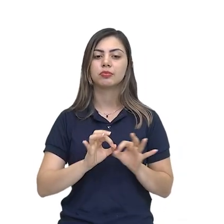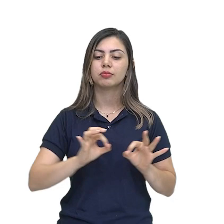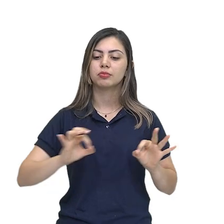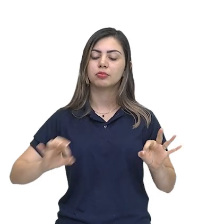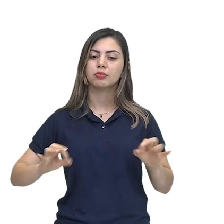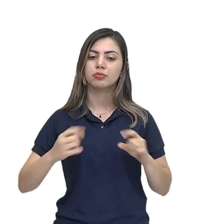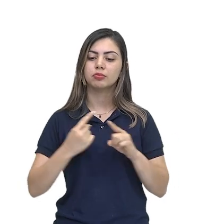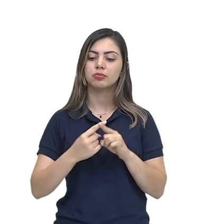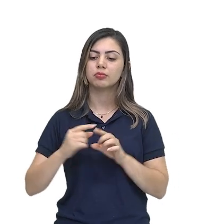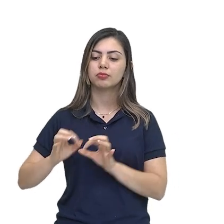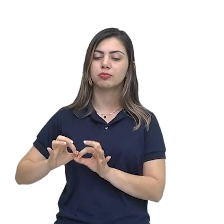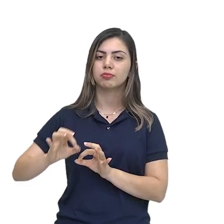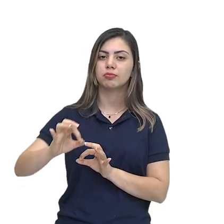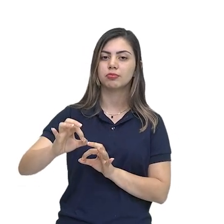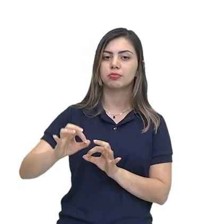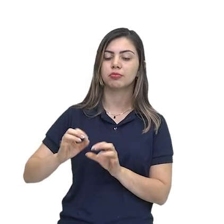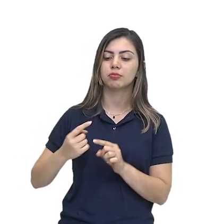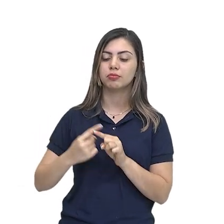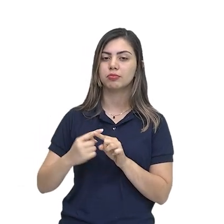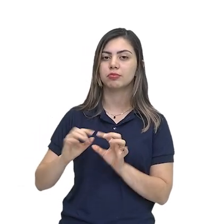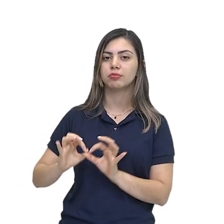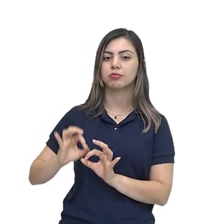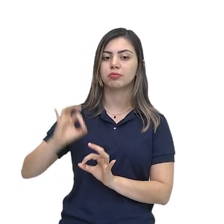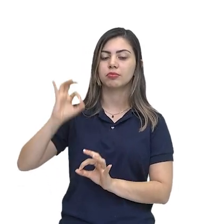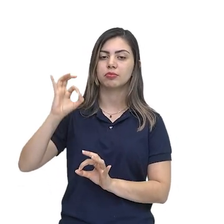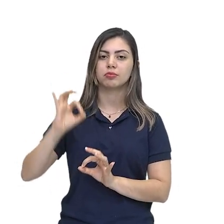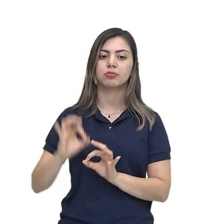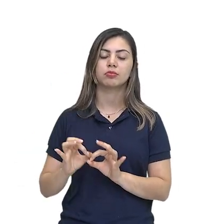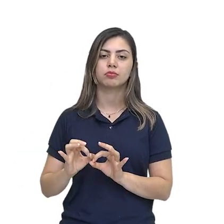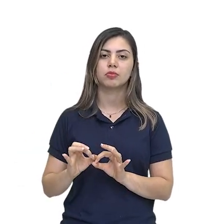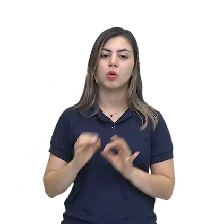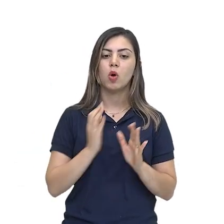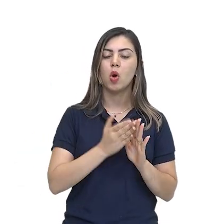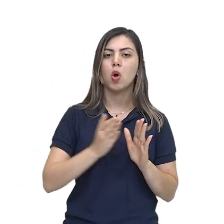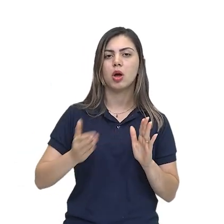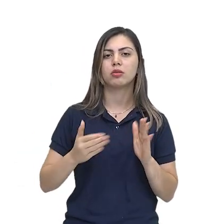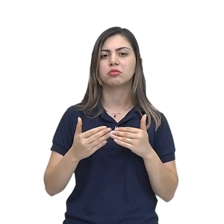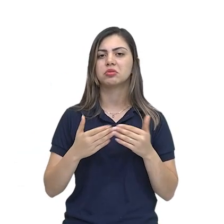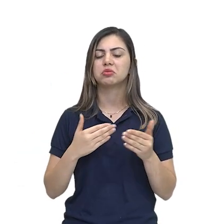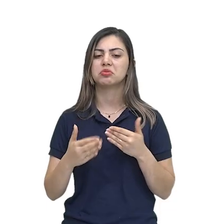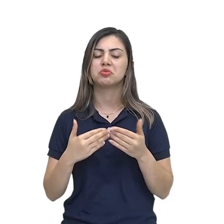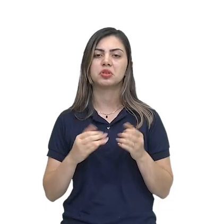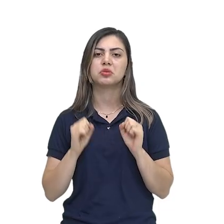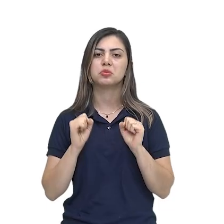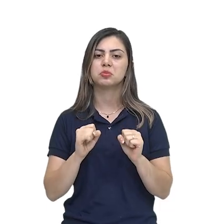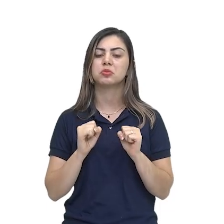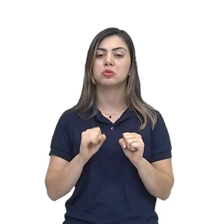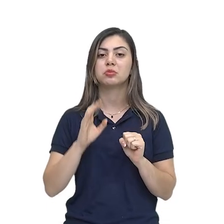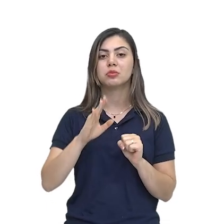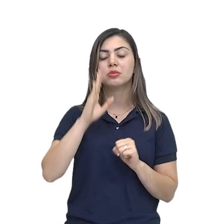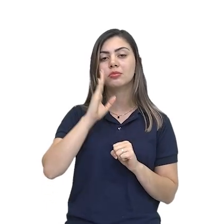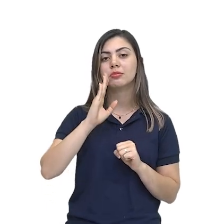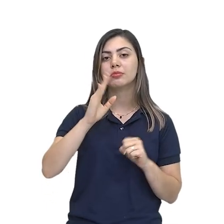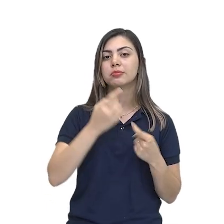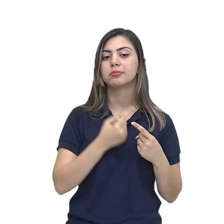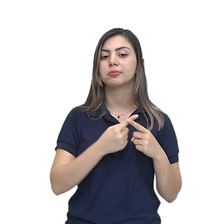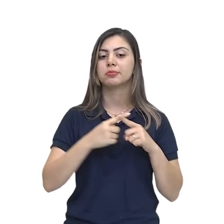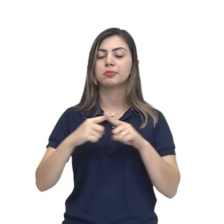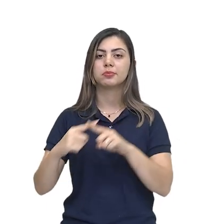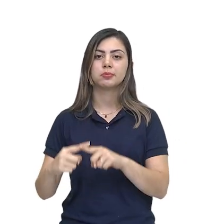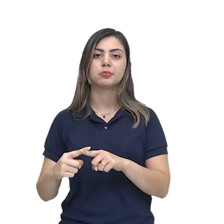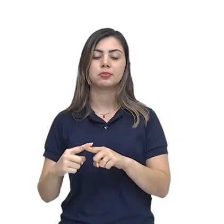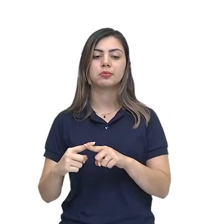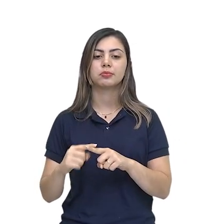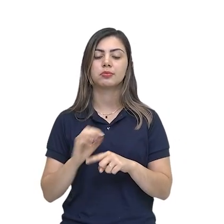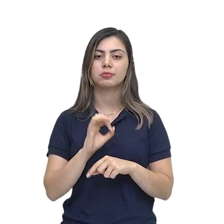comprimento vezes largura vezes altura, né? Não precisa ser nessa ordem, né? Pode ser altura vezes comprimento vezes largura,